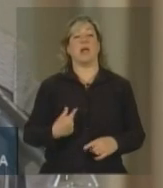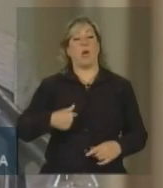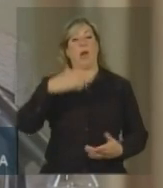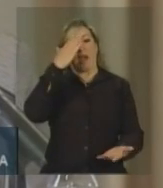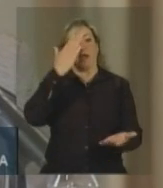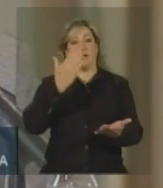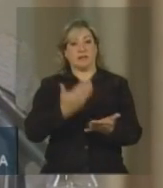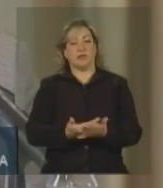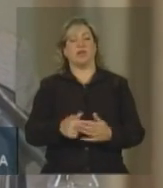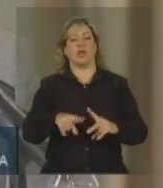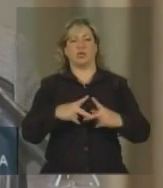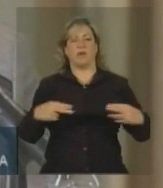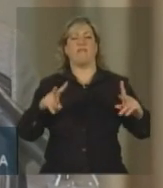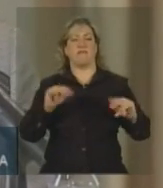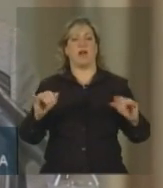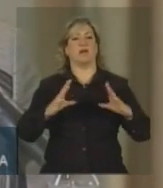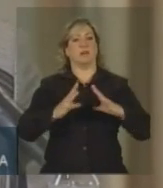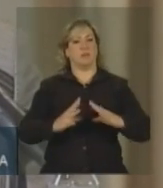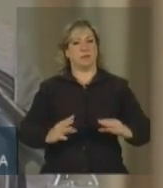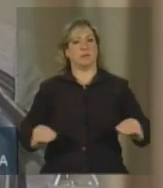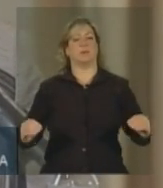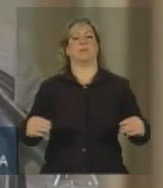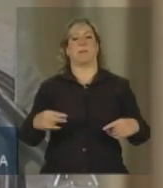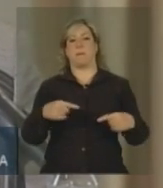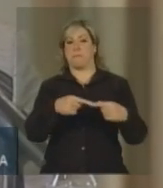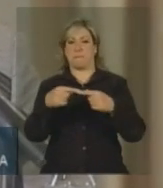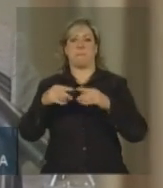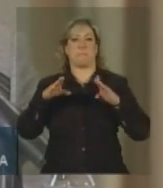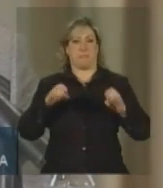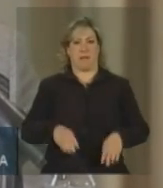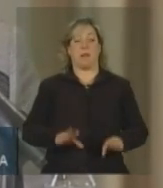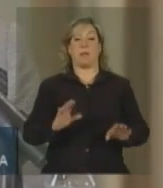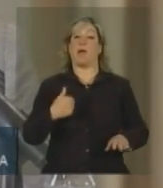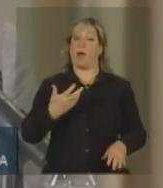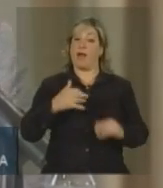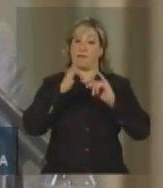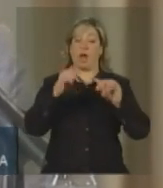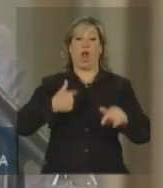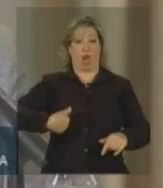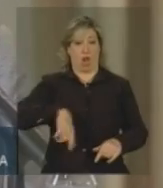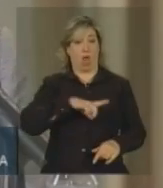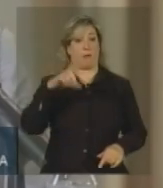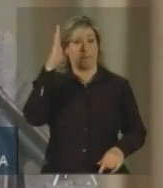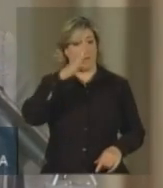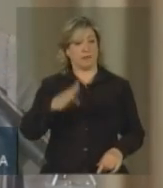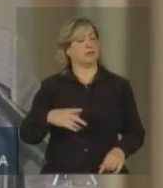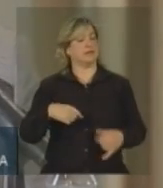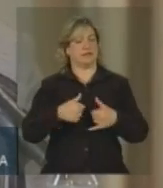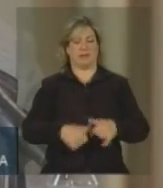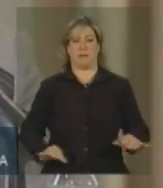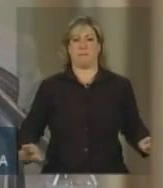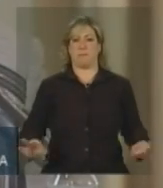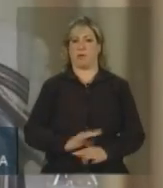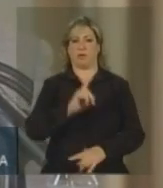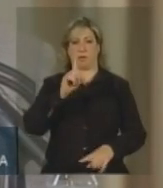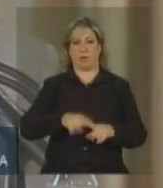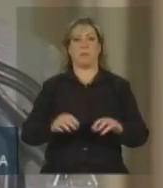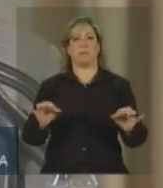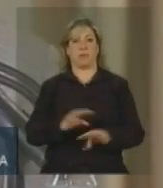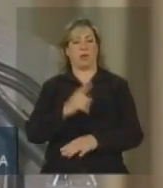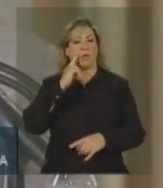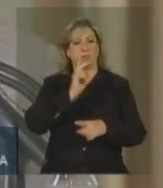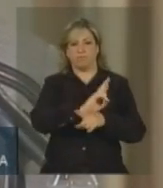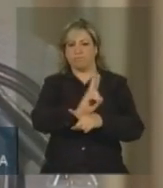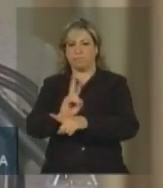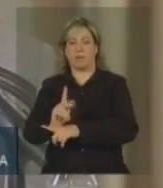coisas vão se ajustar. Agora, quero dizer que nós estamos prontos, completamente prontos, monitoramos